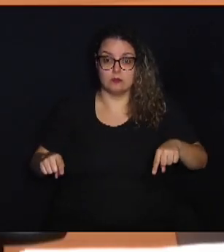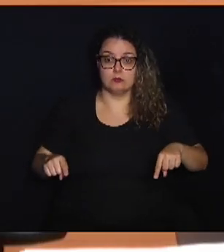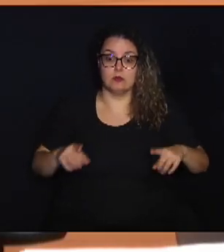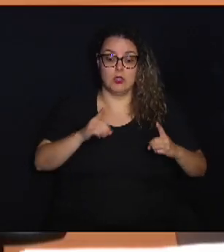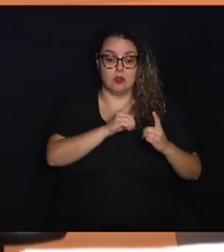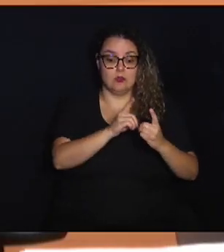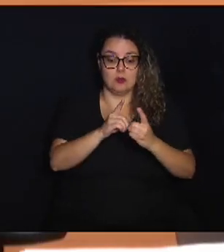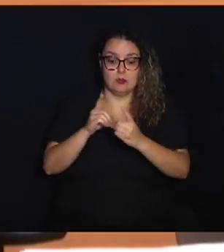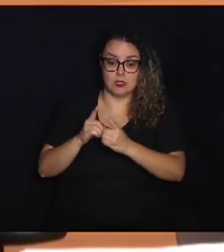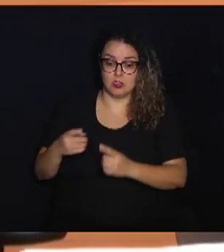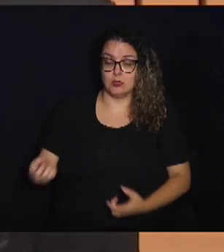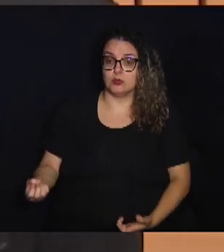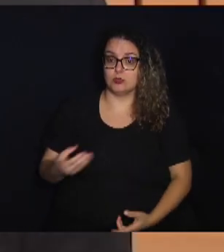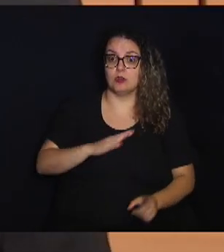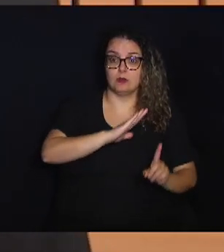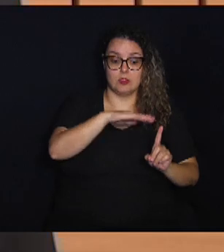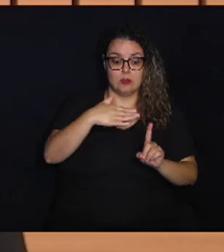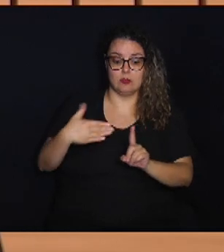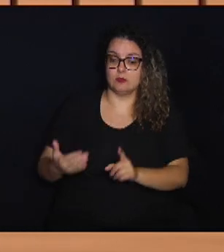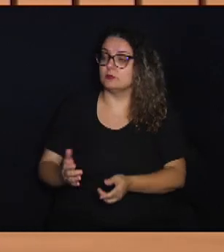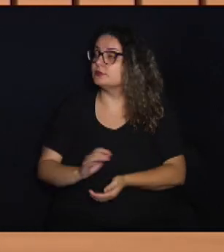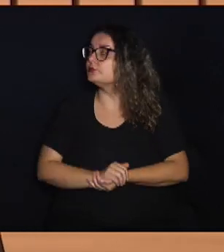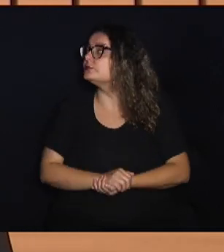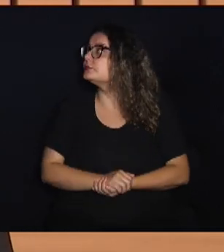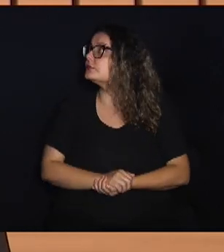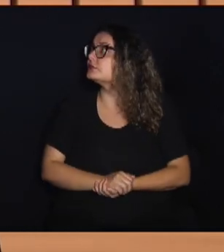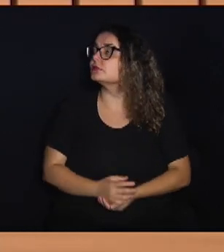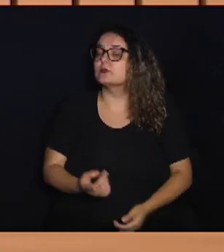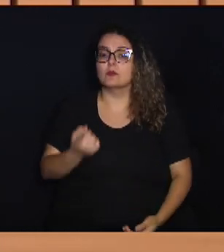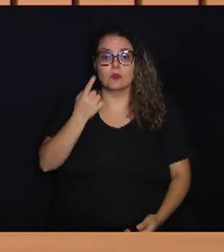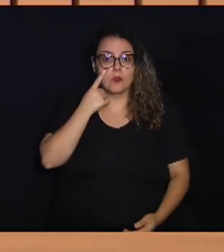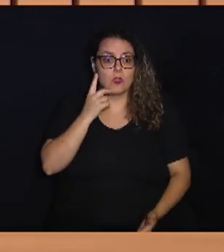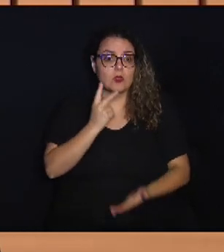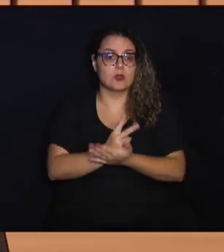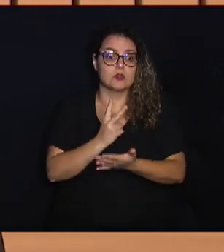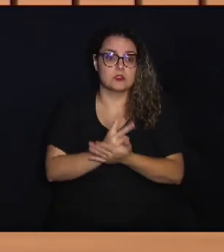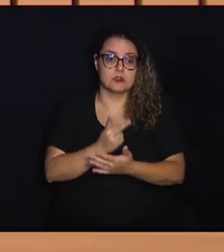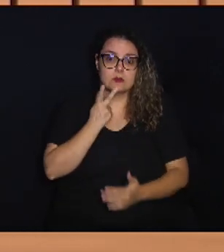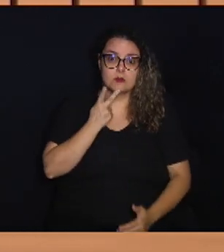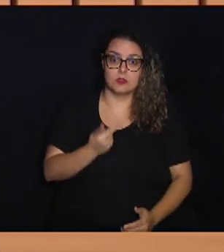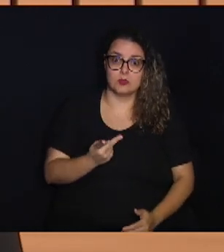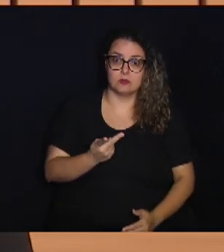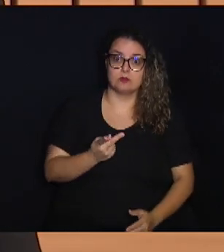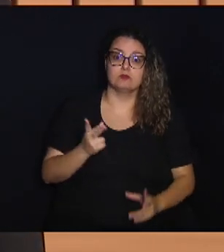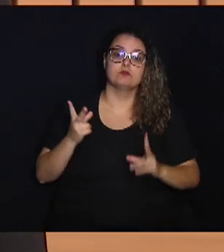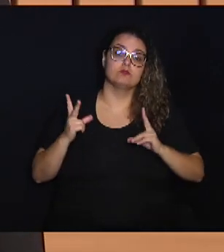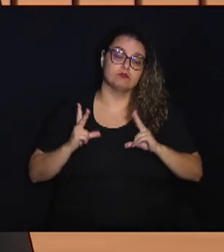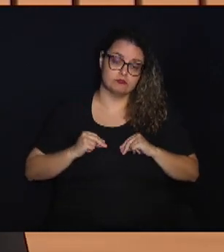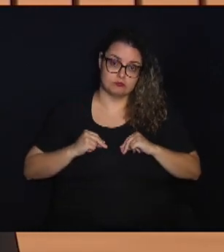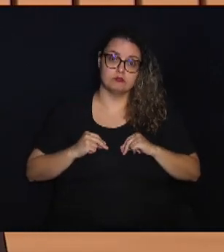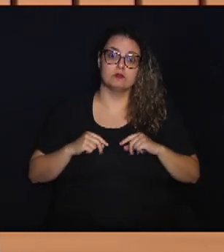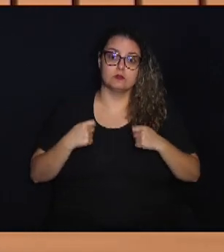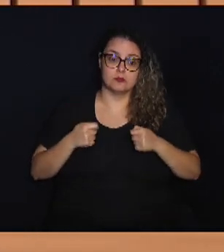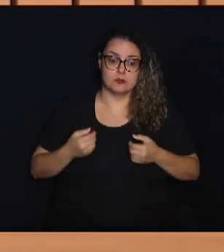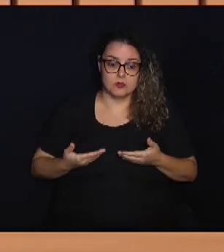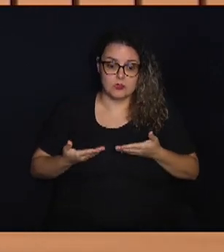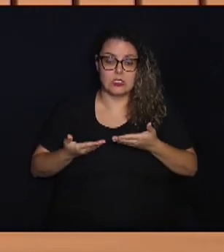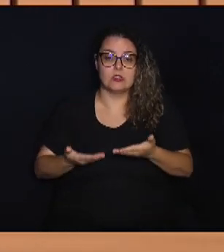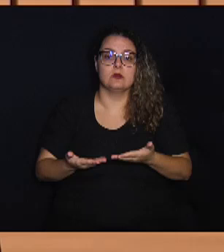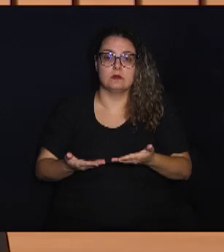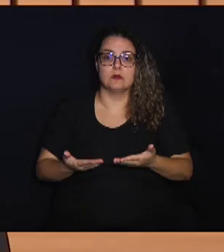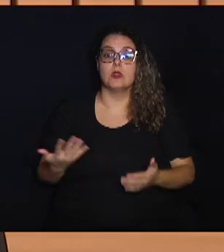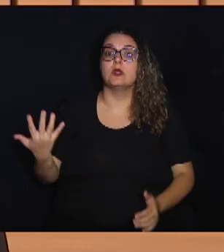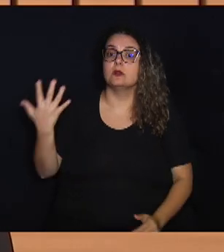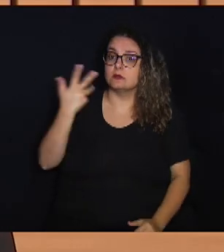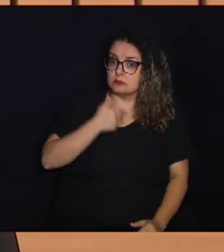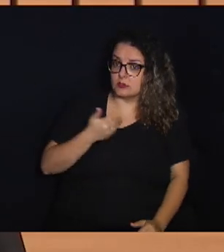contemplar novas homenagens. Olha, é aquilo que a gente sempre fala, os merecedores têm que levar. Inclusive da beleza